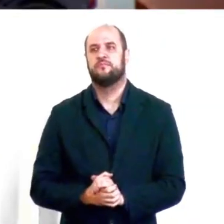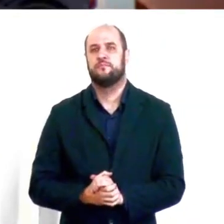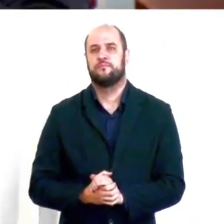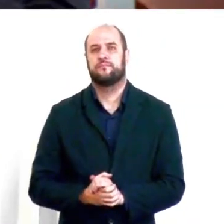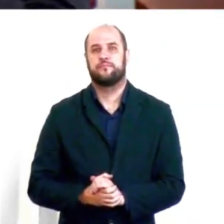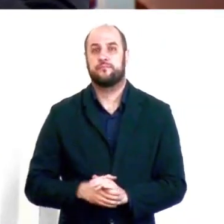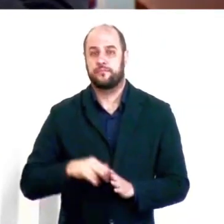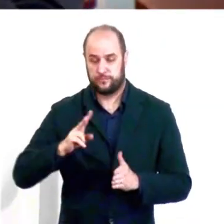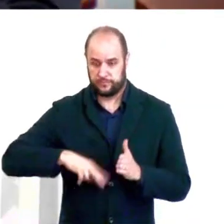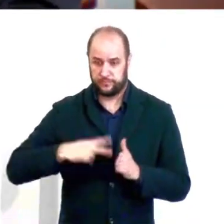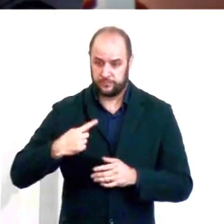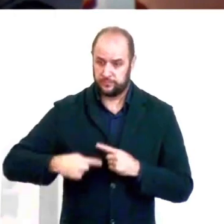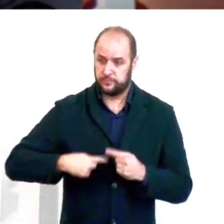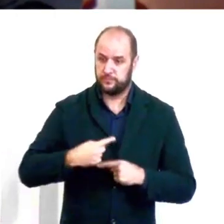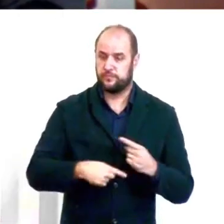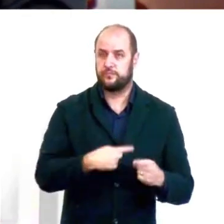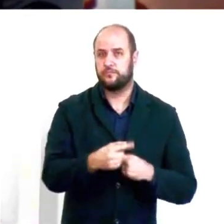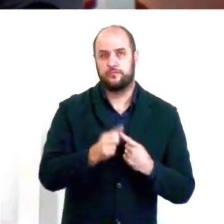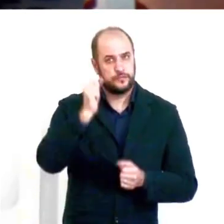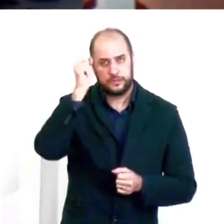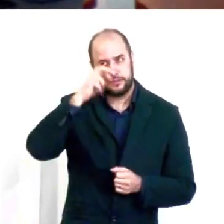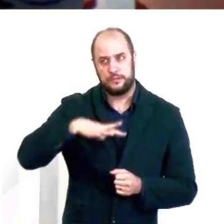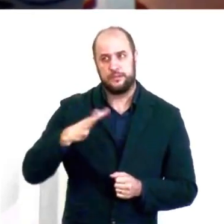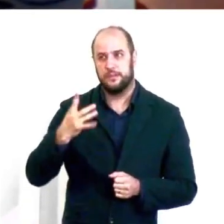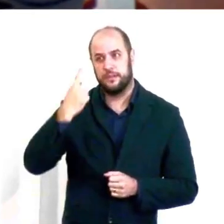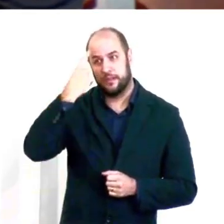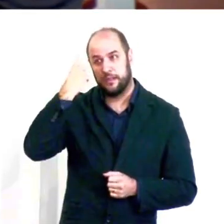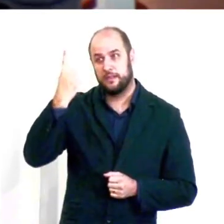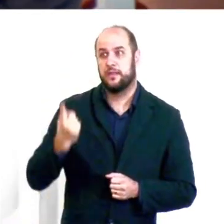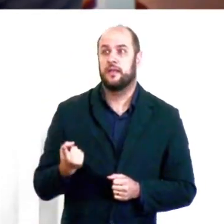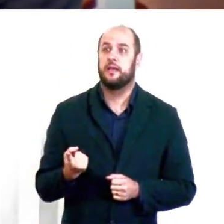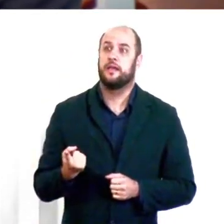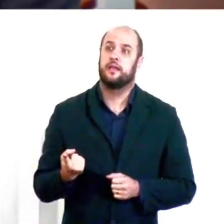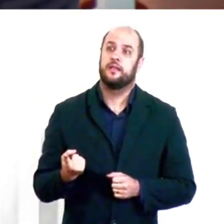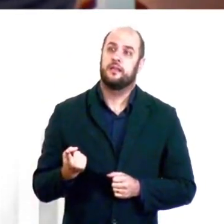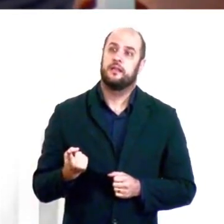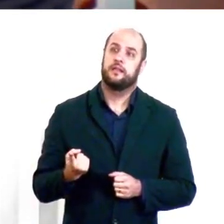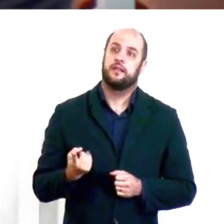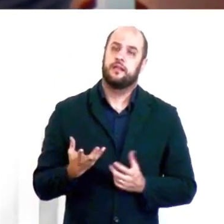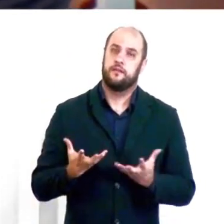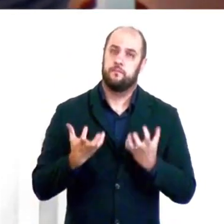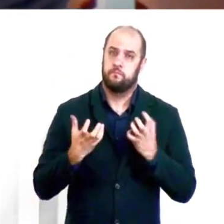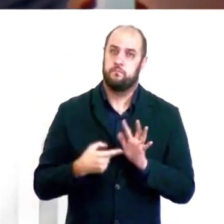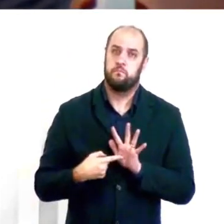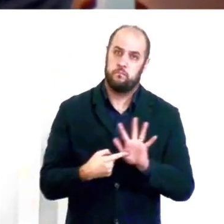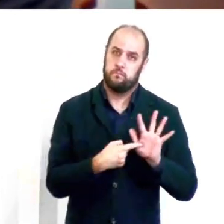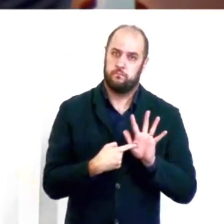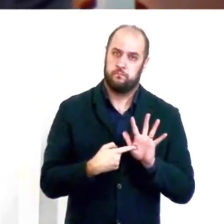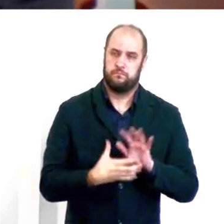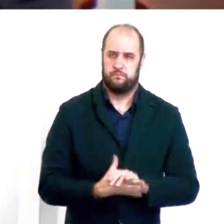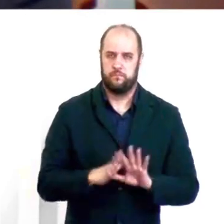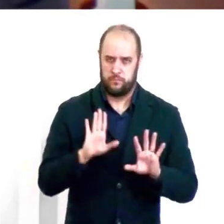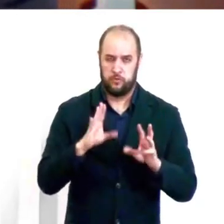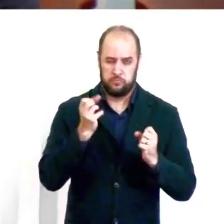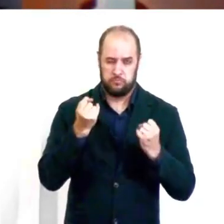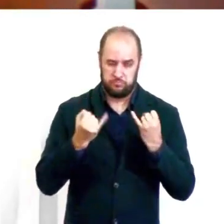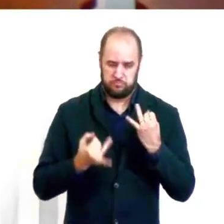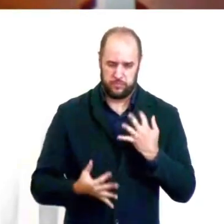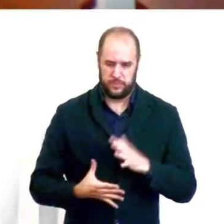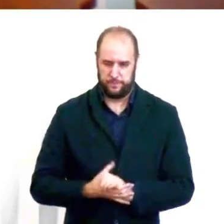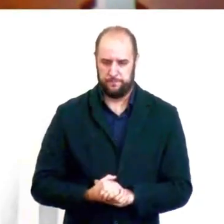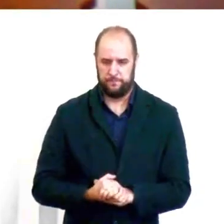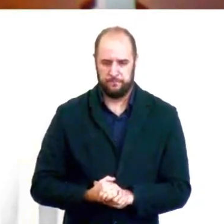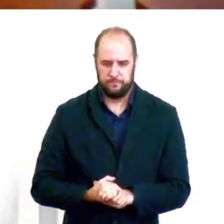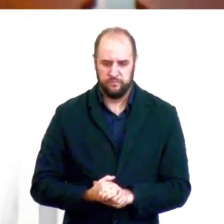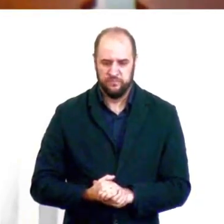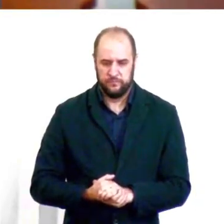vezes não deixa tão claro a ideia que o autor quer passar aqui. Vou tentar explicar.